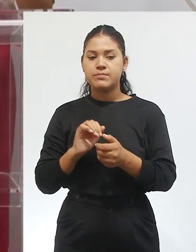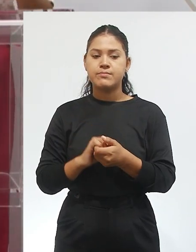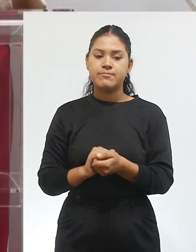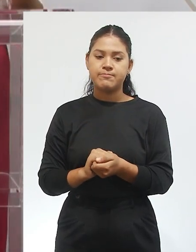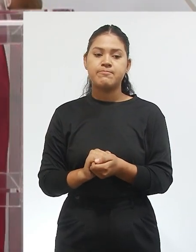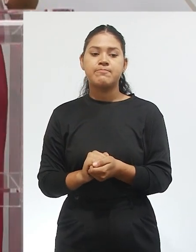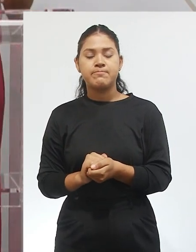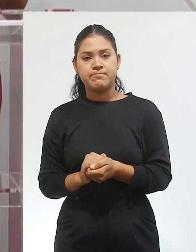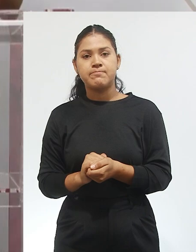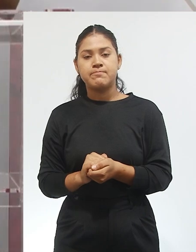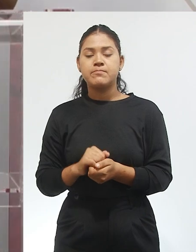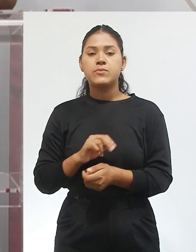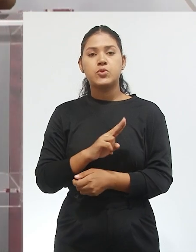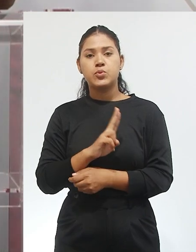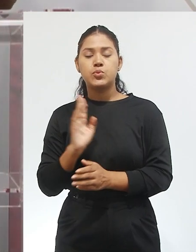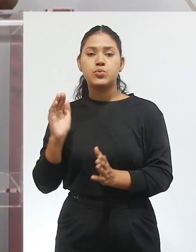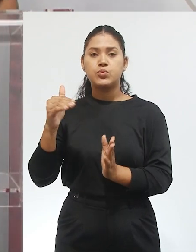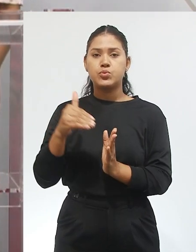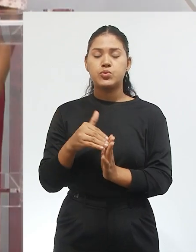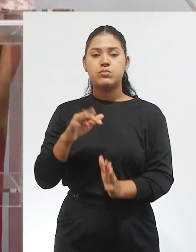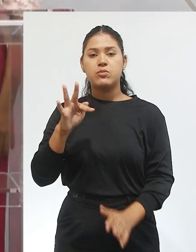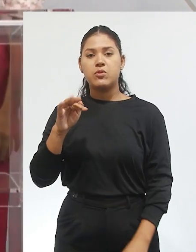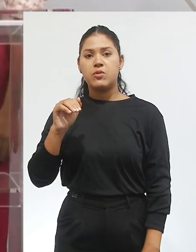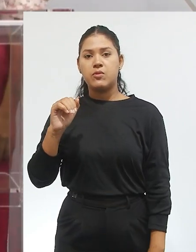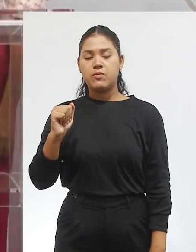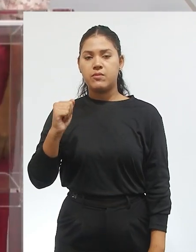Como eu já falei, existe o facultativo também.